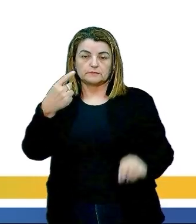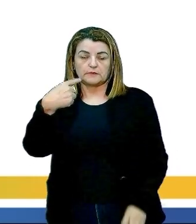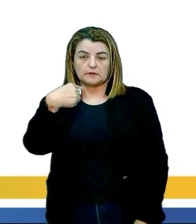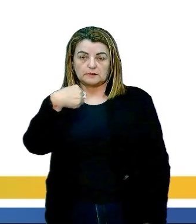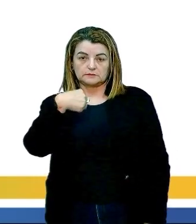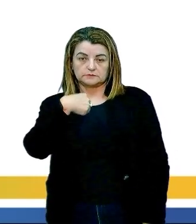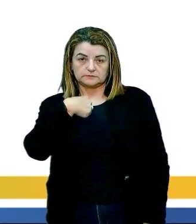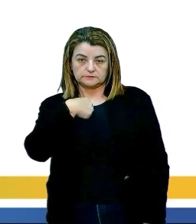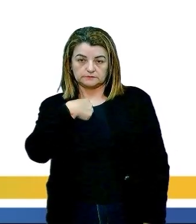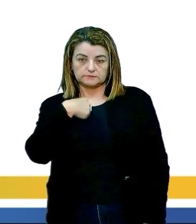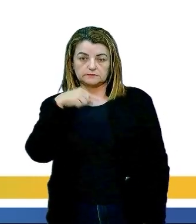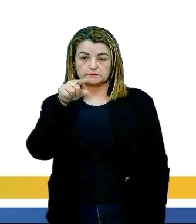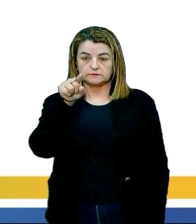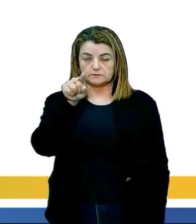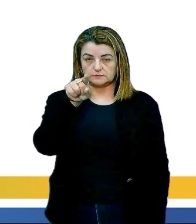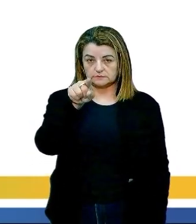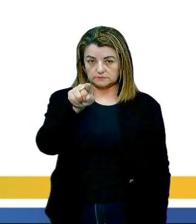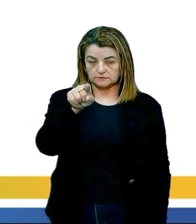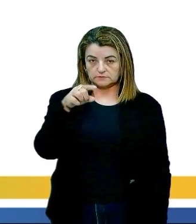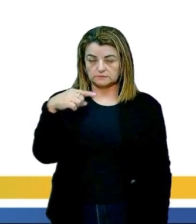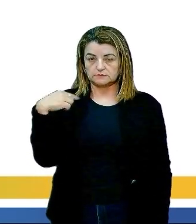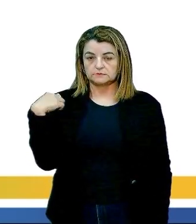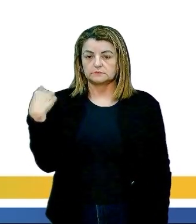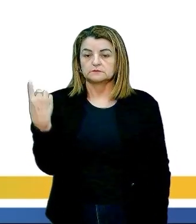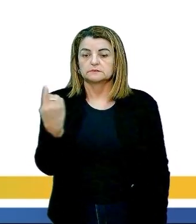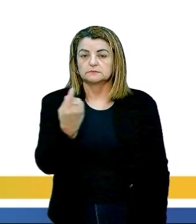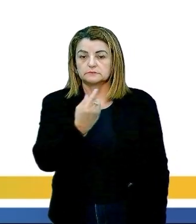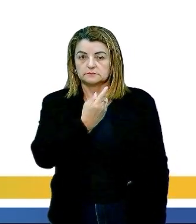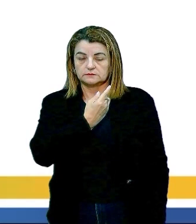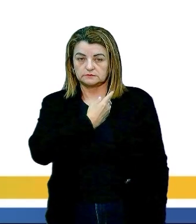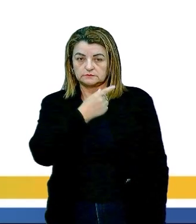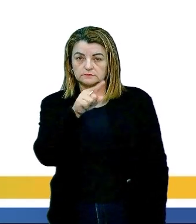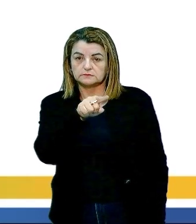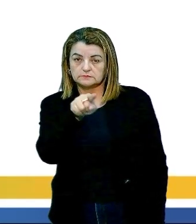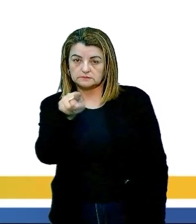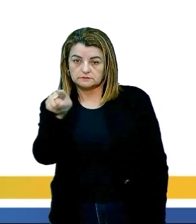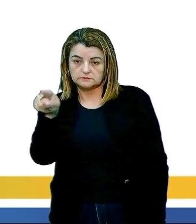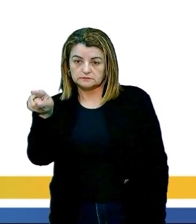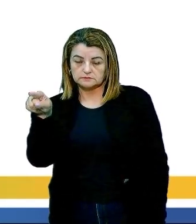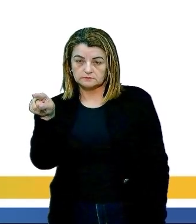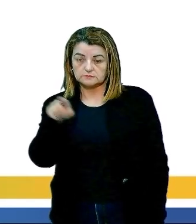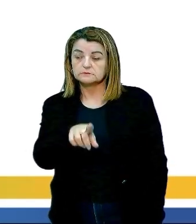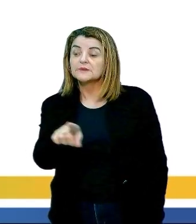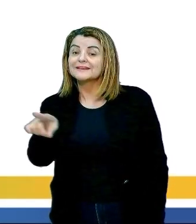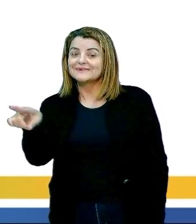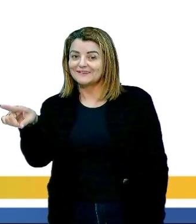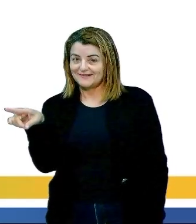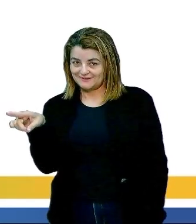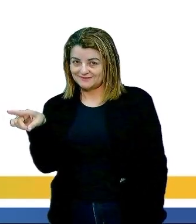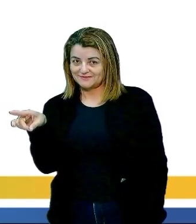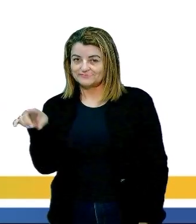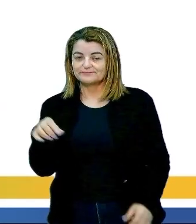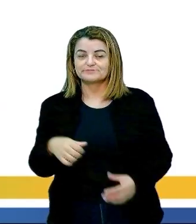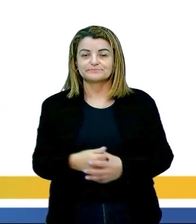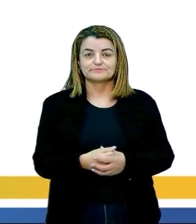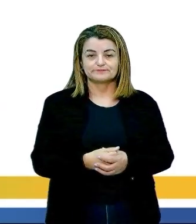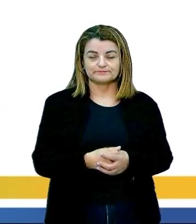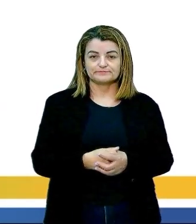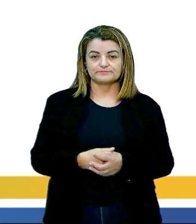as pessoas eu, você, nós, vocês e